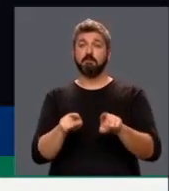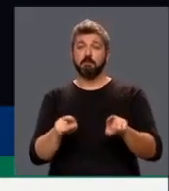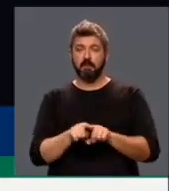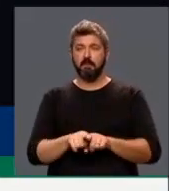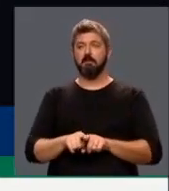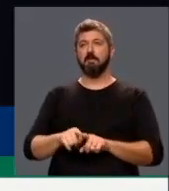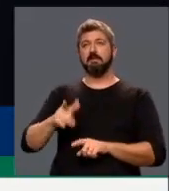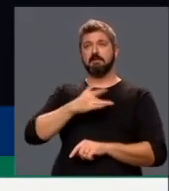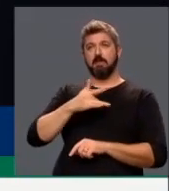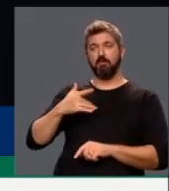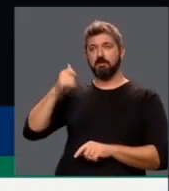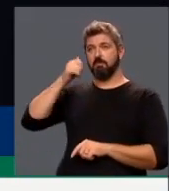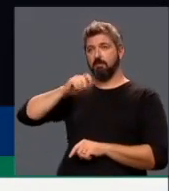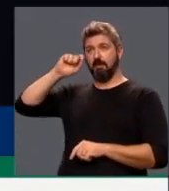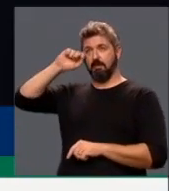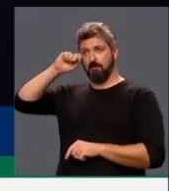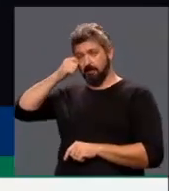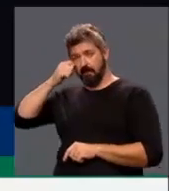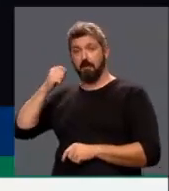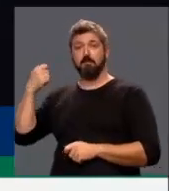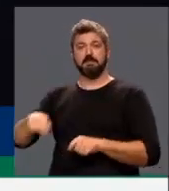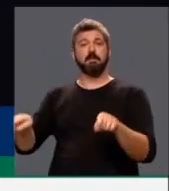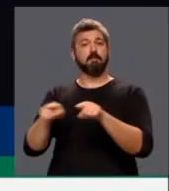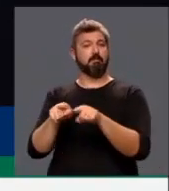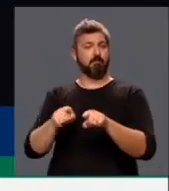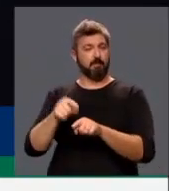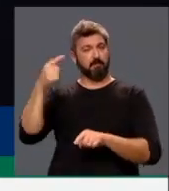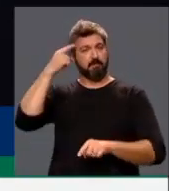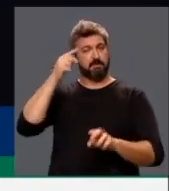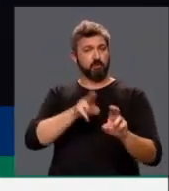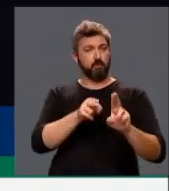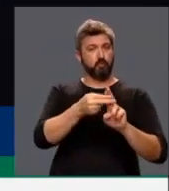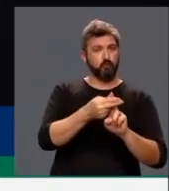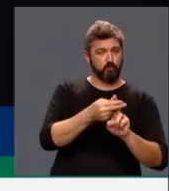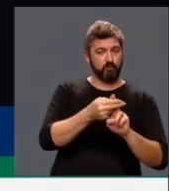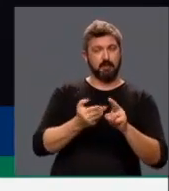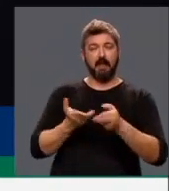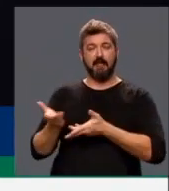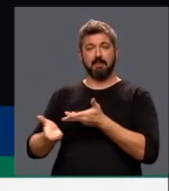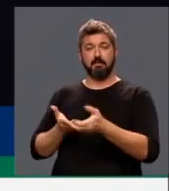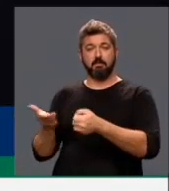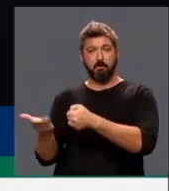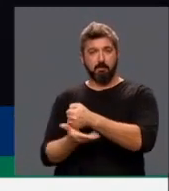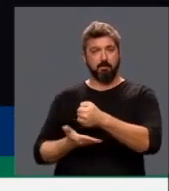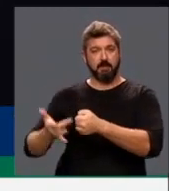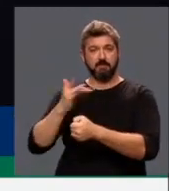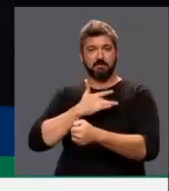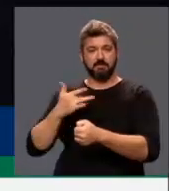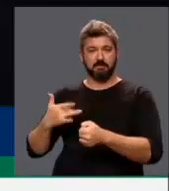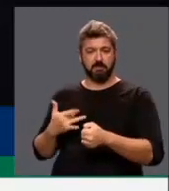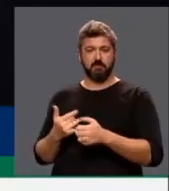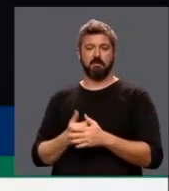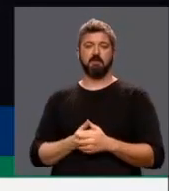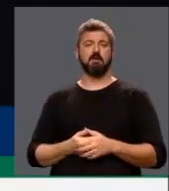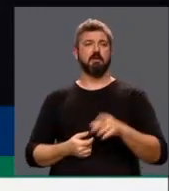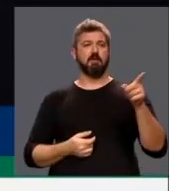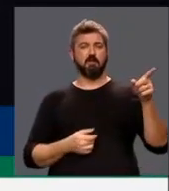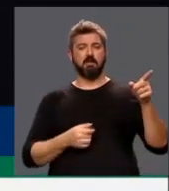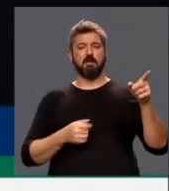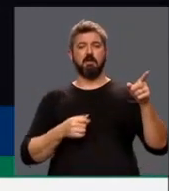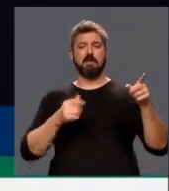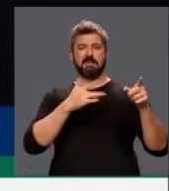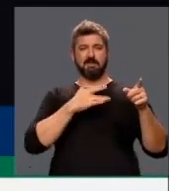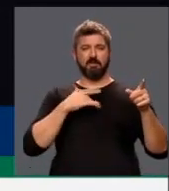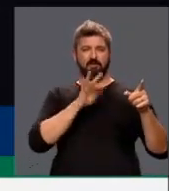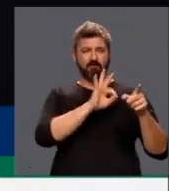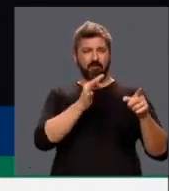no financiamento do SUS, no financiamento da atenção básica, gostaria de lembrar isso. Vamos ter aqui uma especialista de ESF, Estratégia de Saúde da Família, que vai